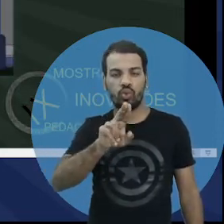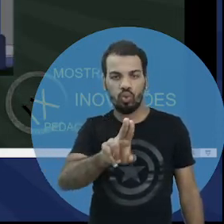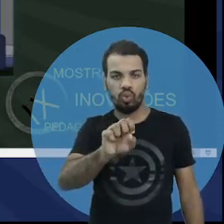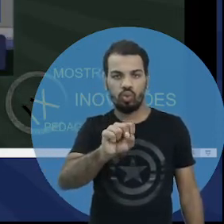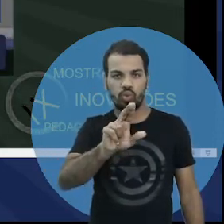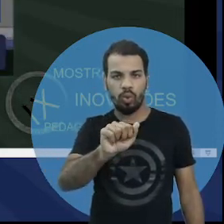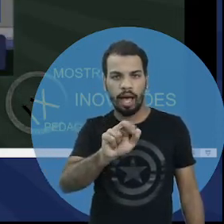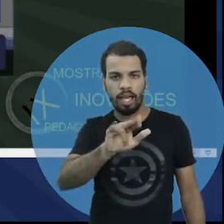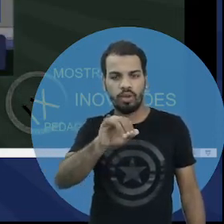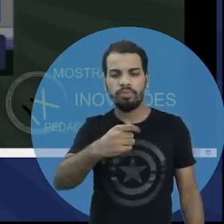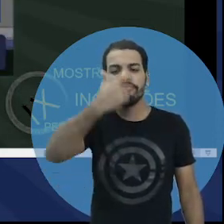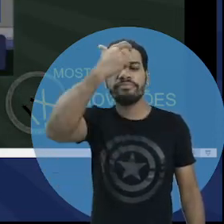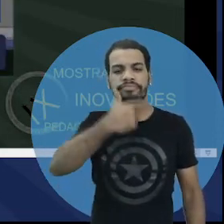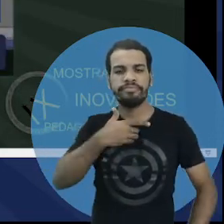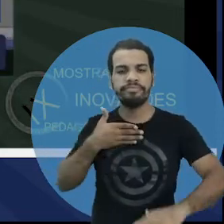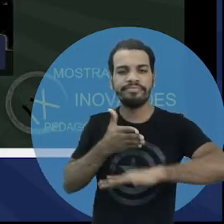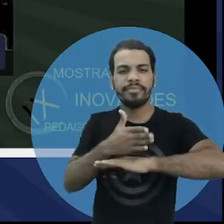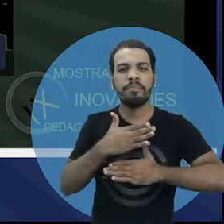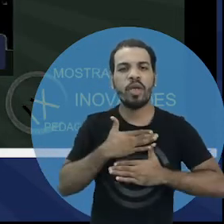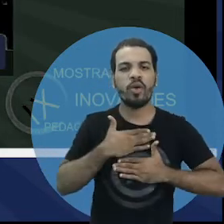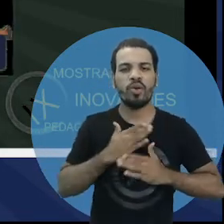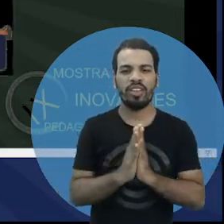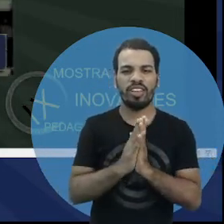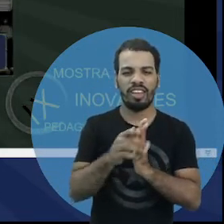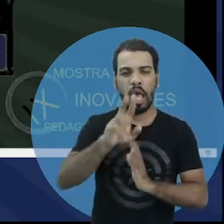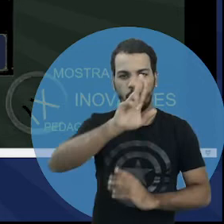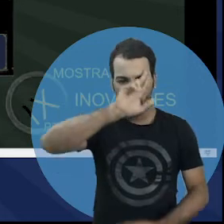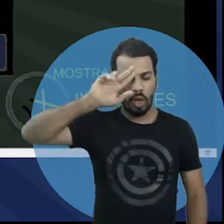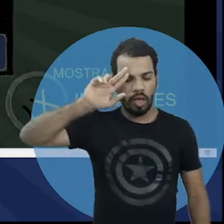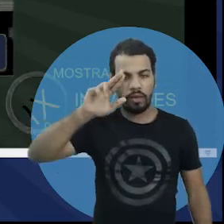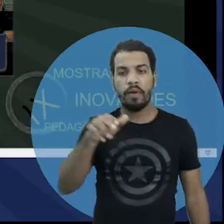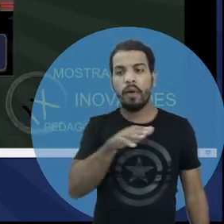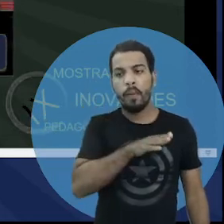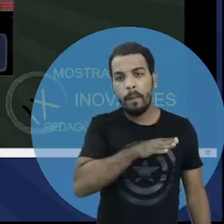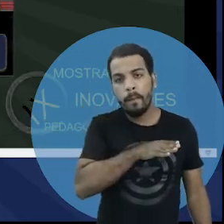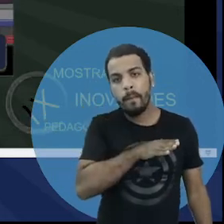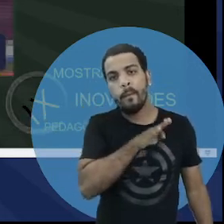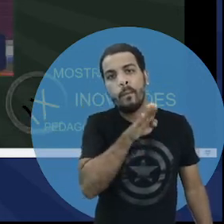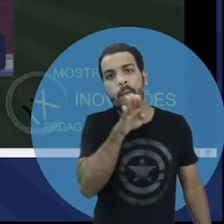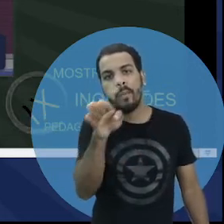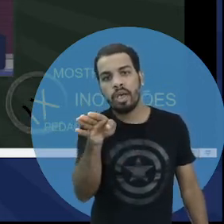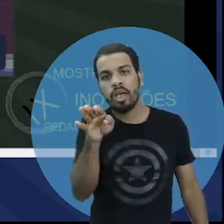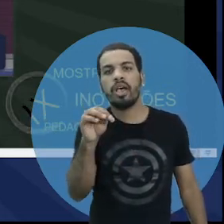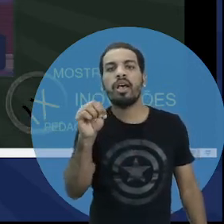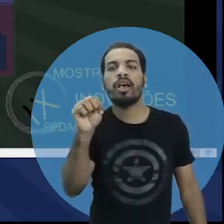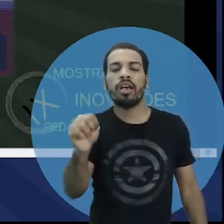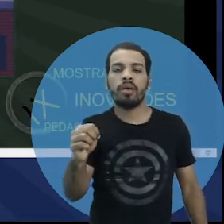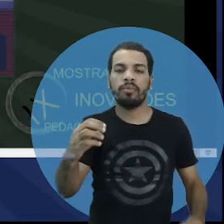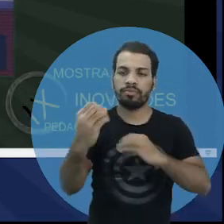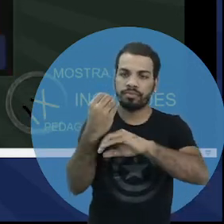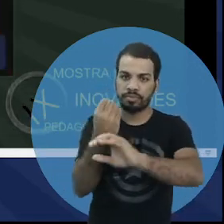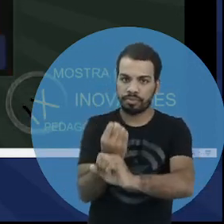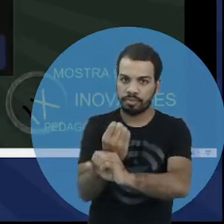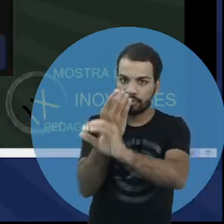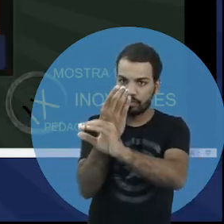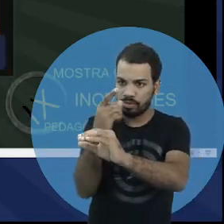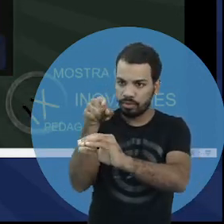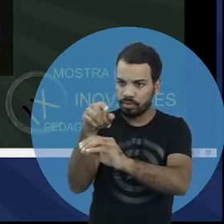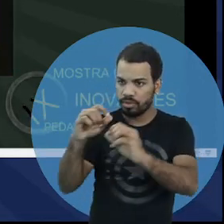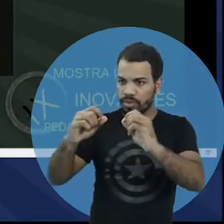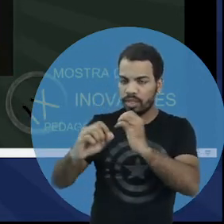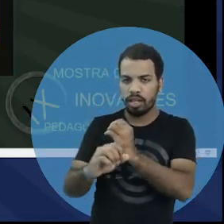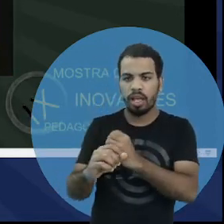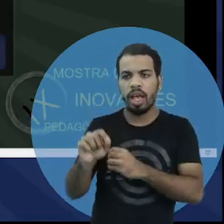outra pessoa, automaticamente o programa, ele abre a sua câmera e abre a câmera da pessoa que está